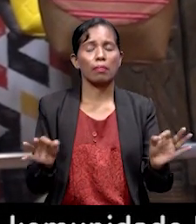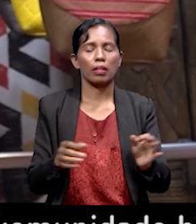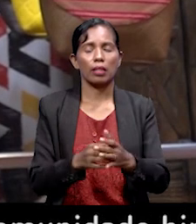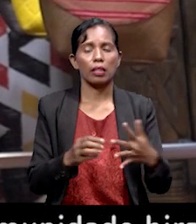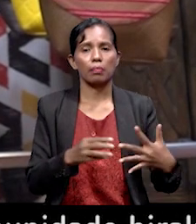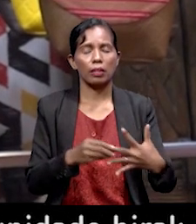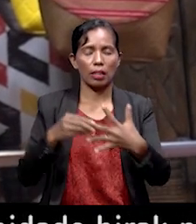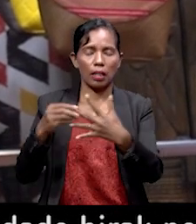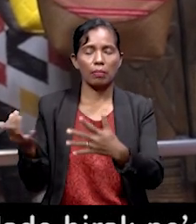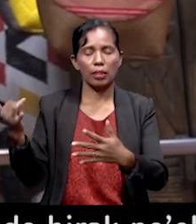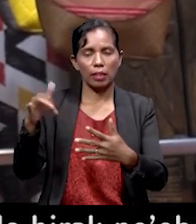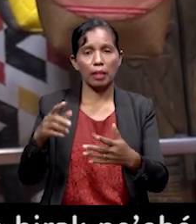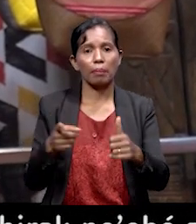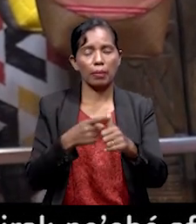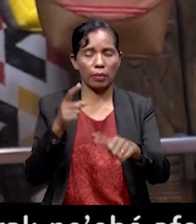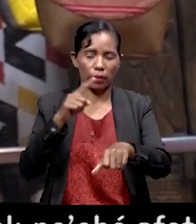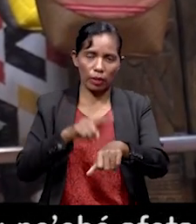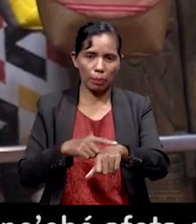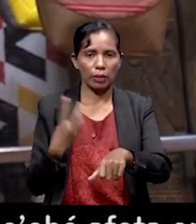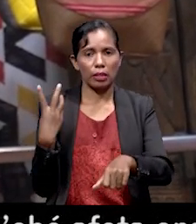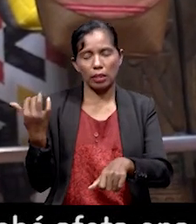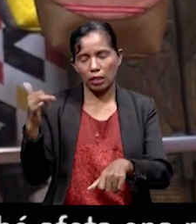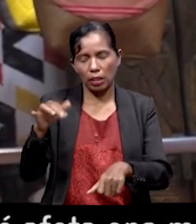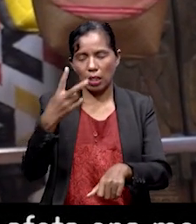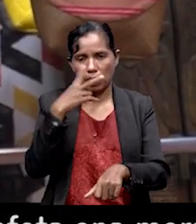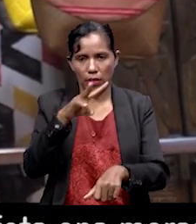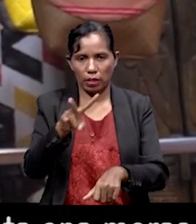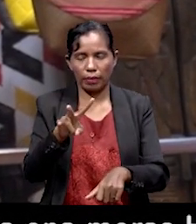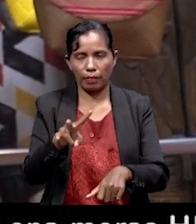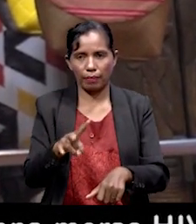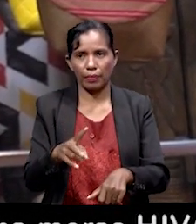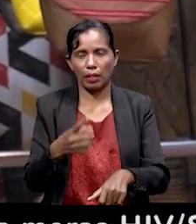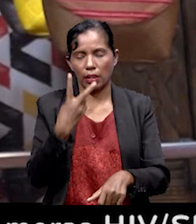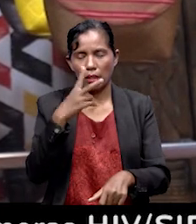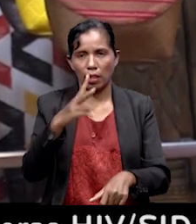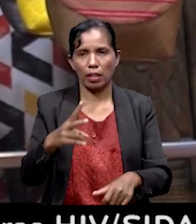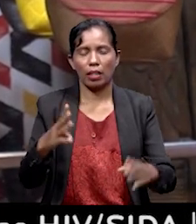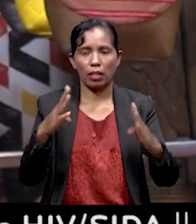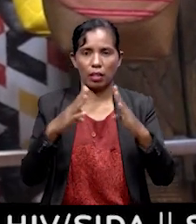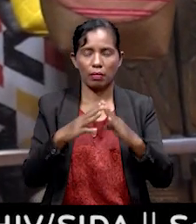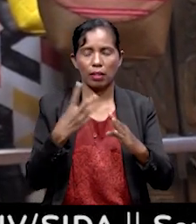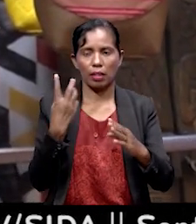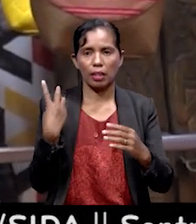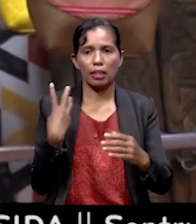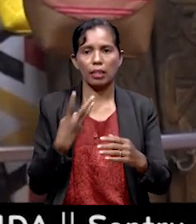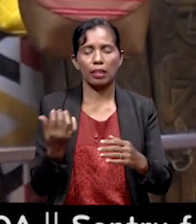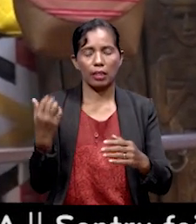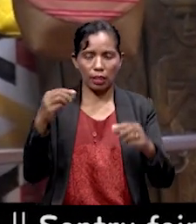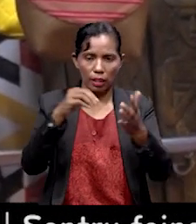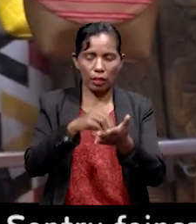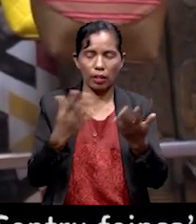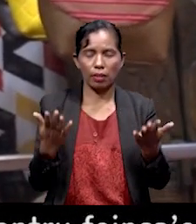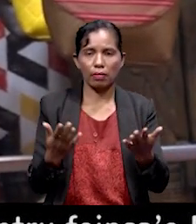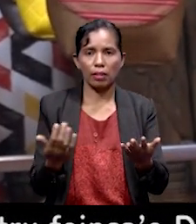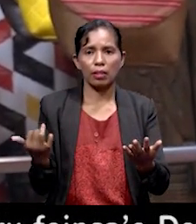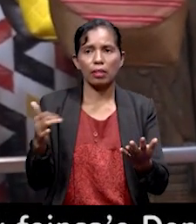sira primeira vez per sir ko pon komesa i depois ita haremos an sa uma lulik ita mai tau ya ne par sir belaten dala rumah sir husu